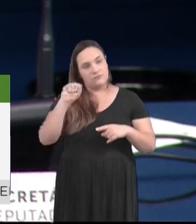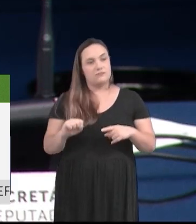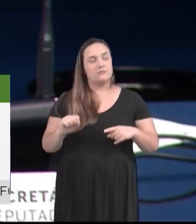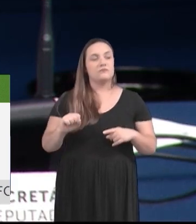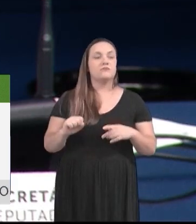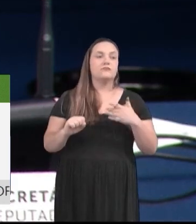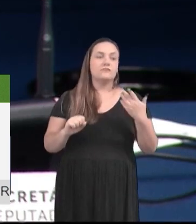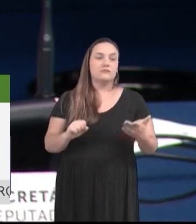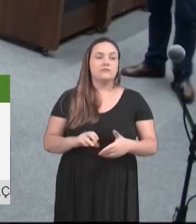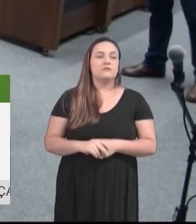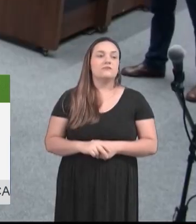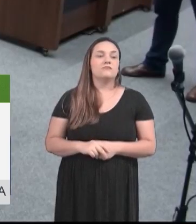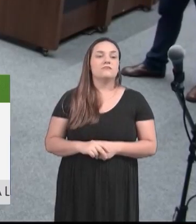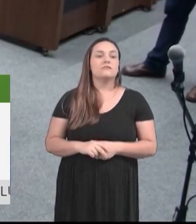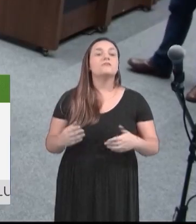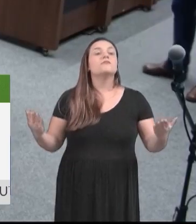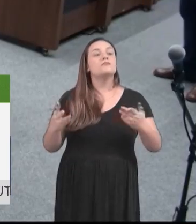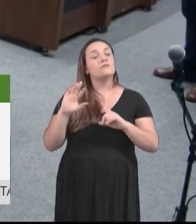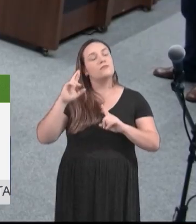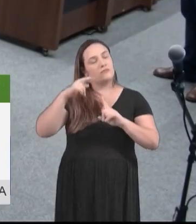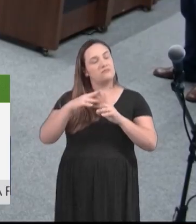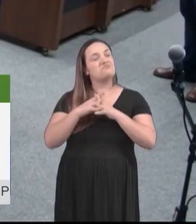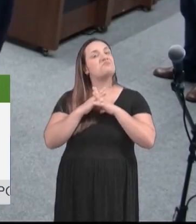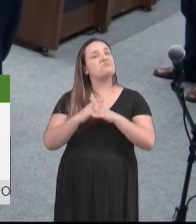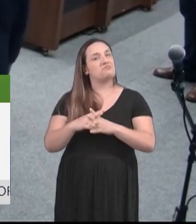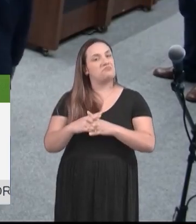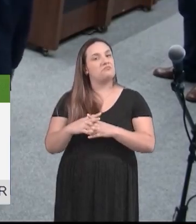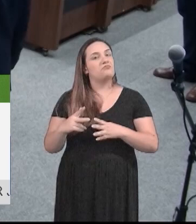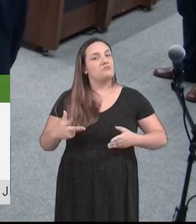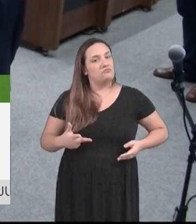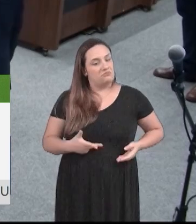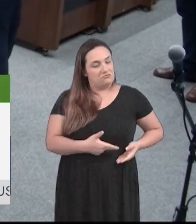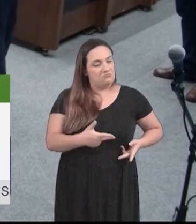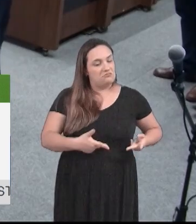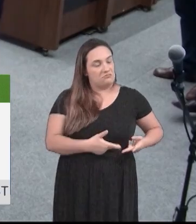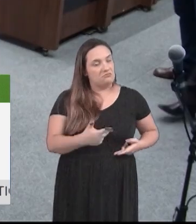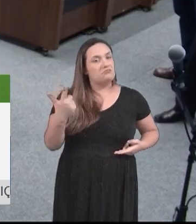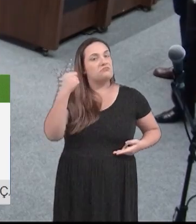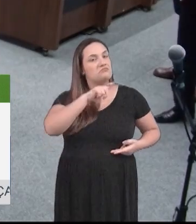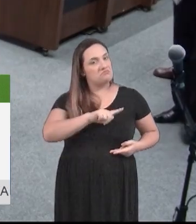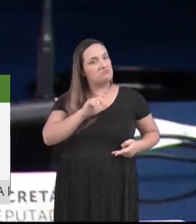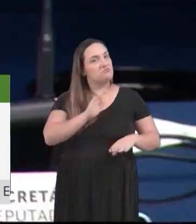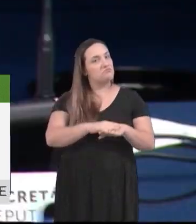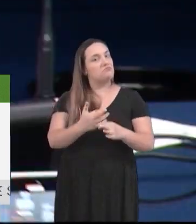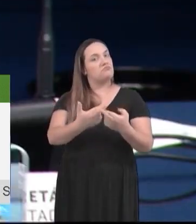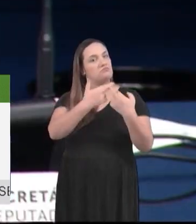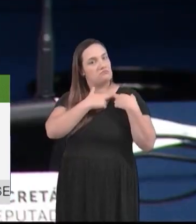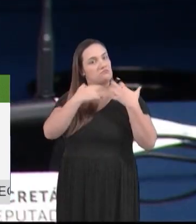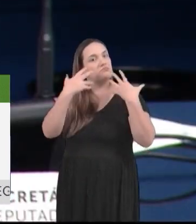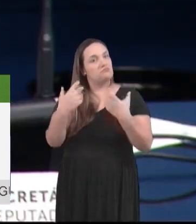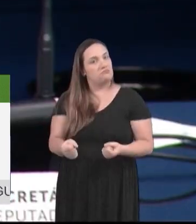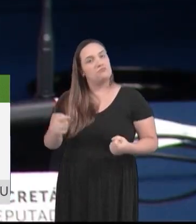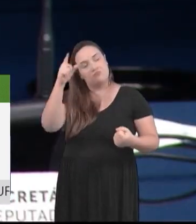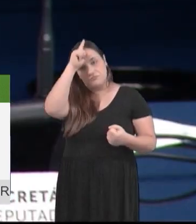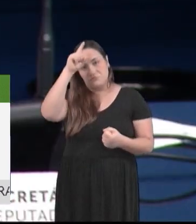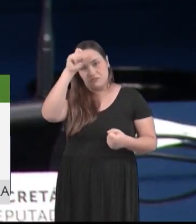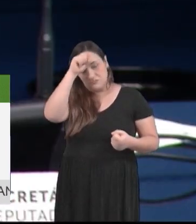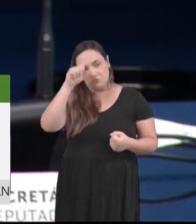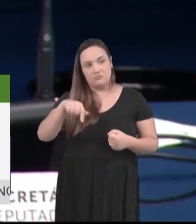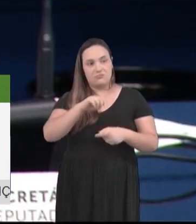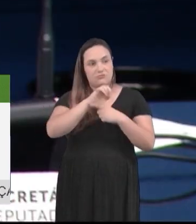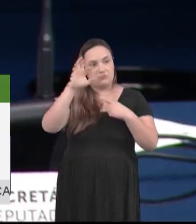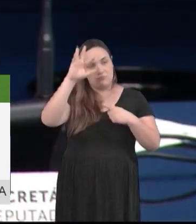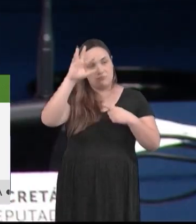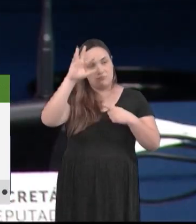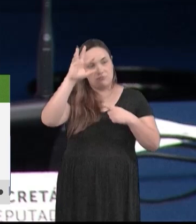no sentido de que as referências de alta complexidade sejam cada vez mais patentes e que sejam demonstradas no